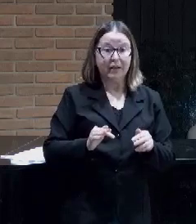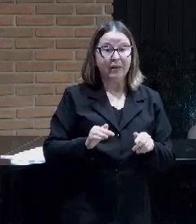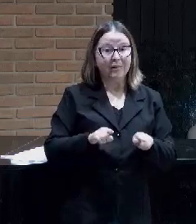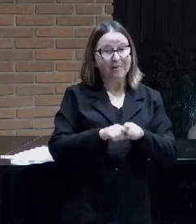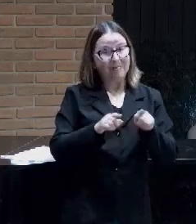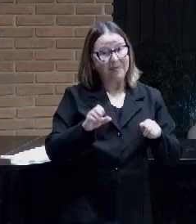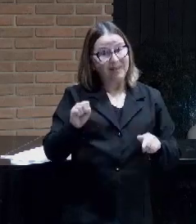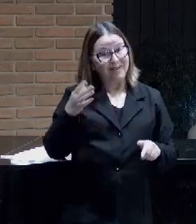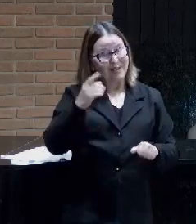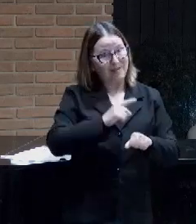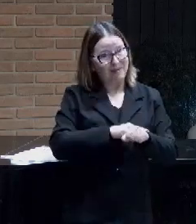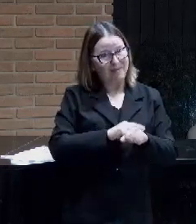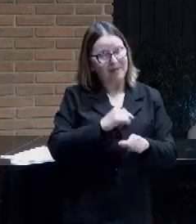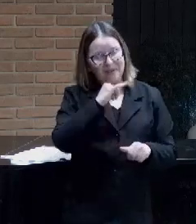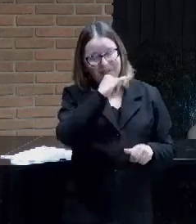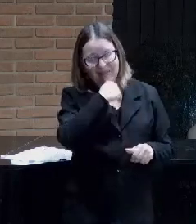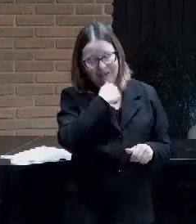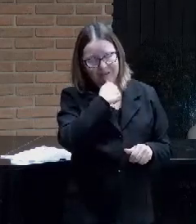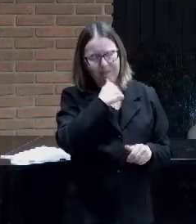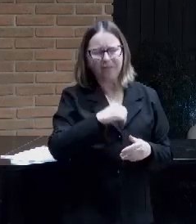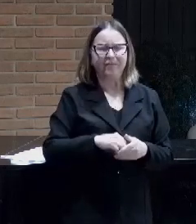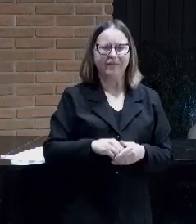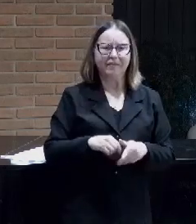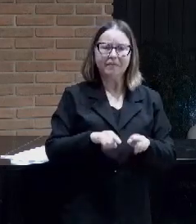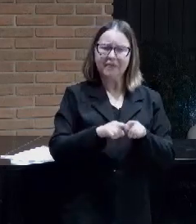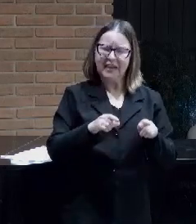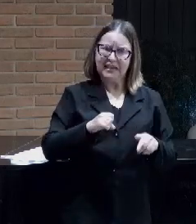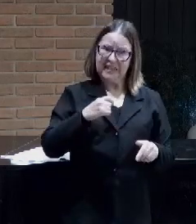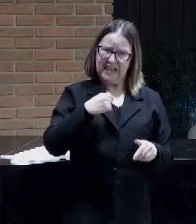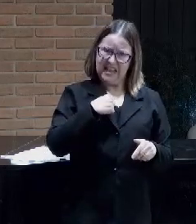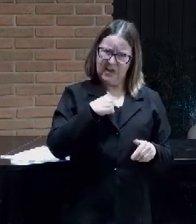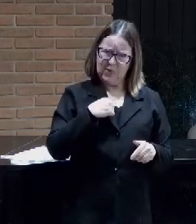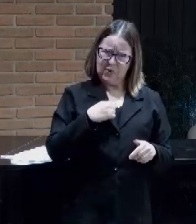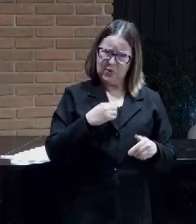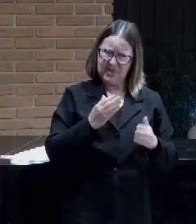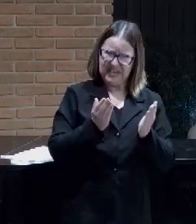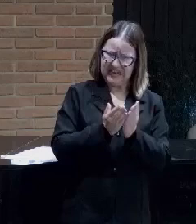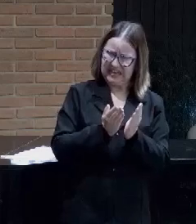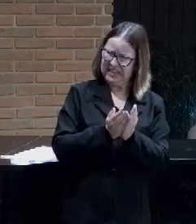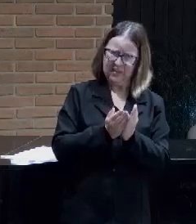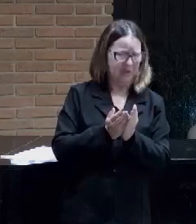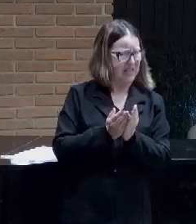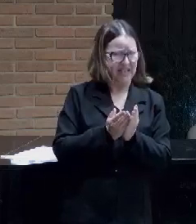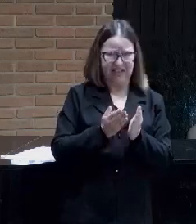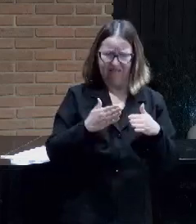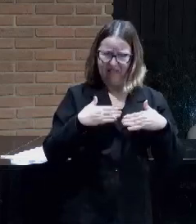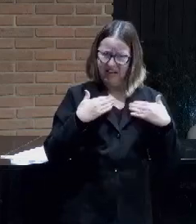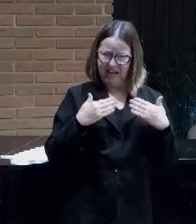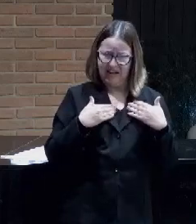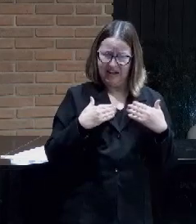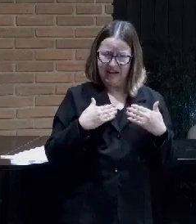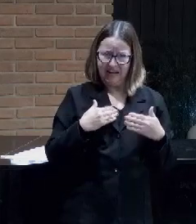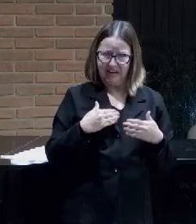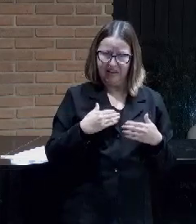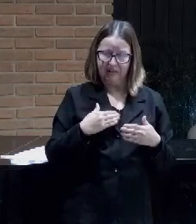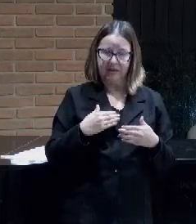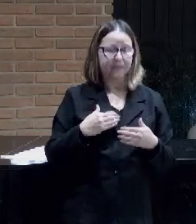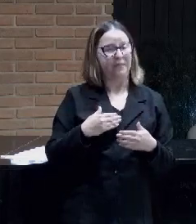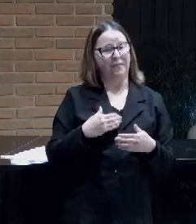isso uns aos outros, porque onde já se viu eu, um cristão, estar descontente, não estar alegre o tempo todo? Será que isso é